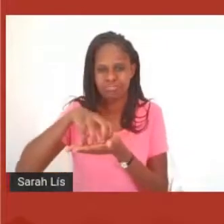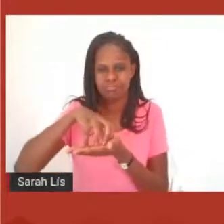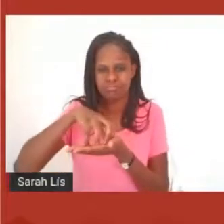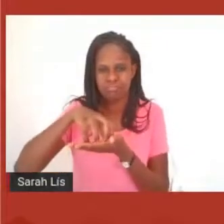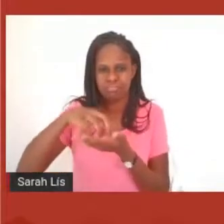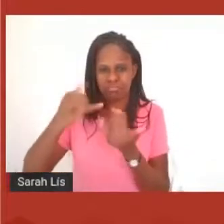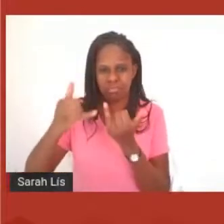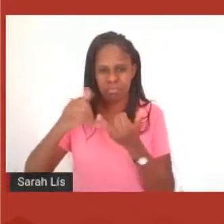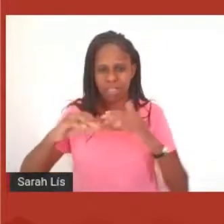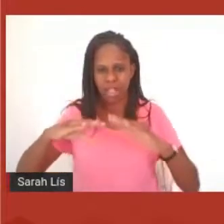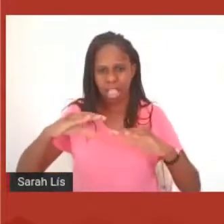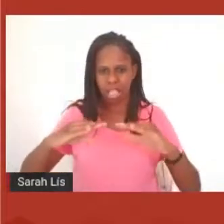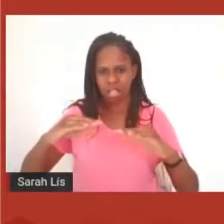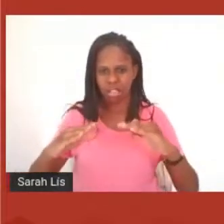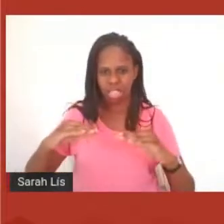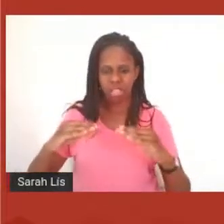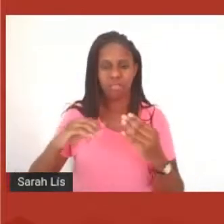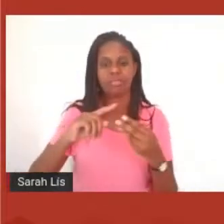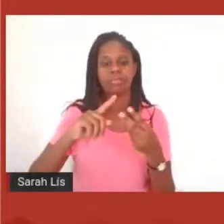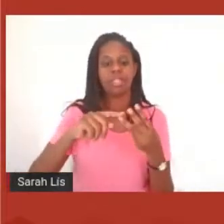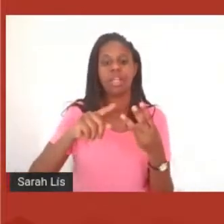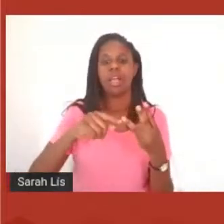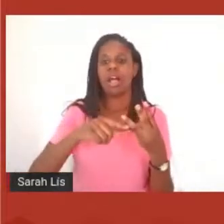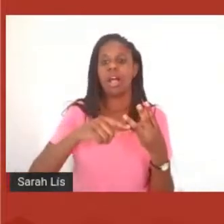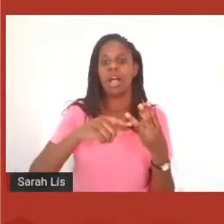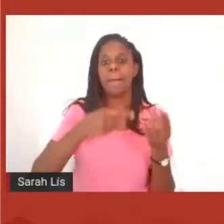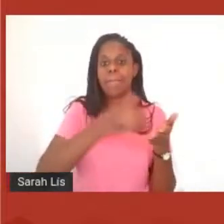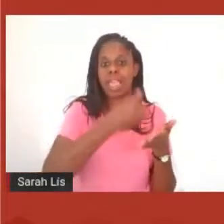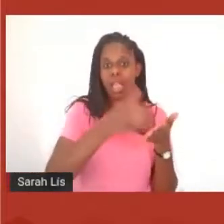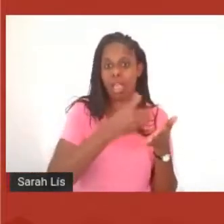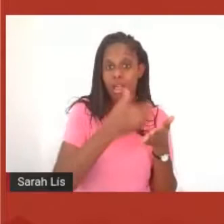mingau, comida. Mas me ajudem, gente.